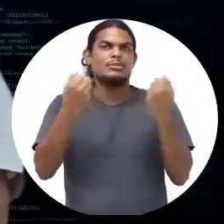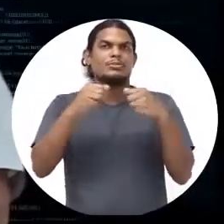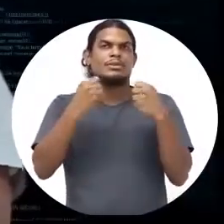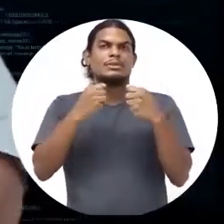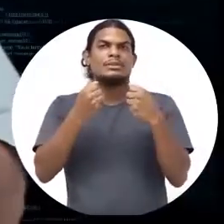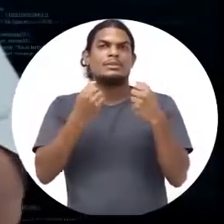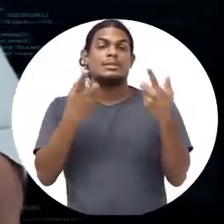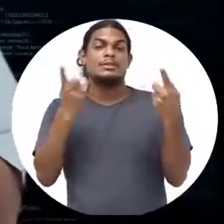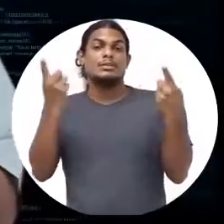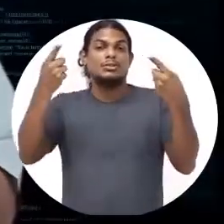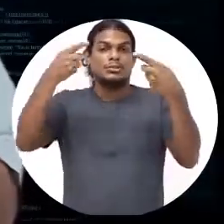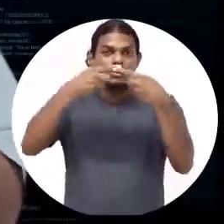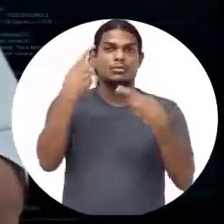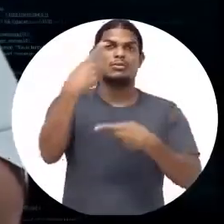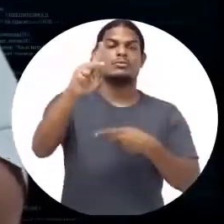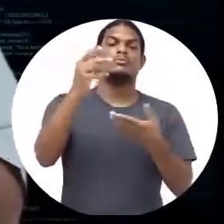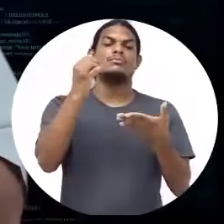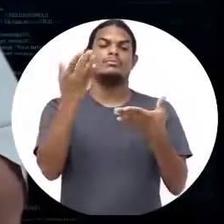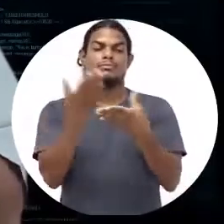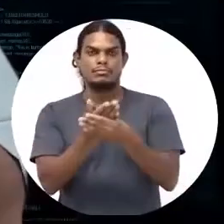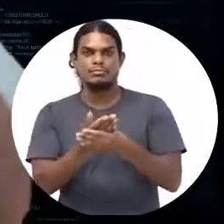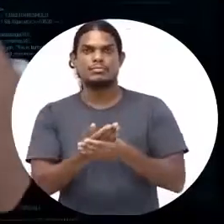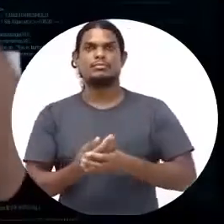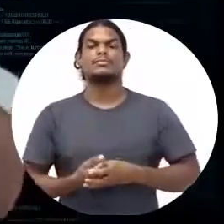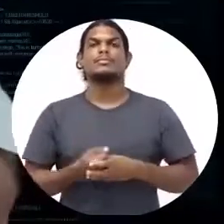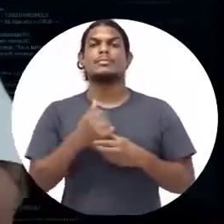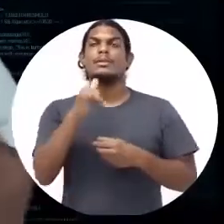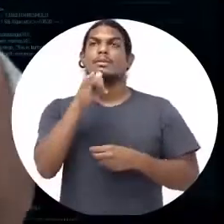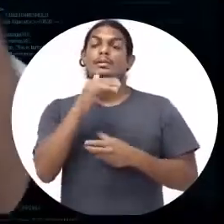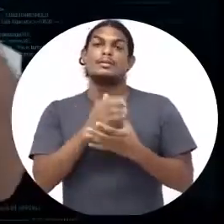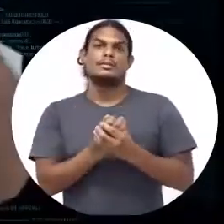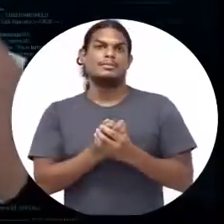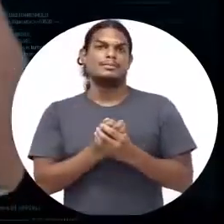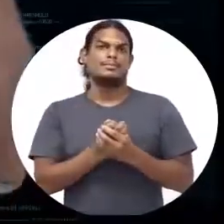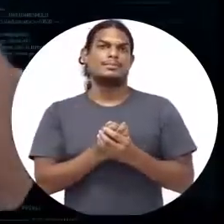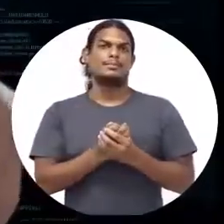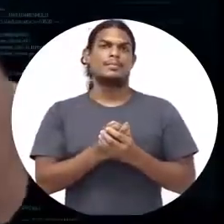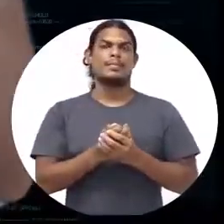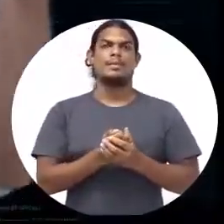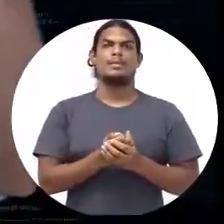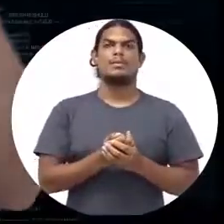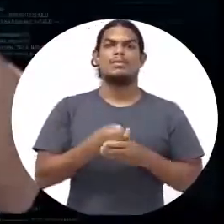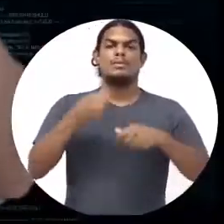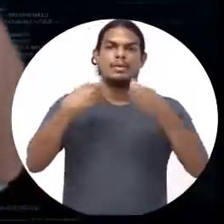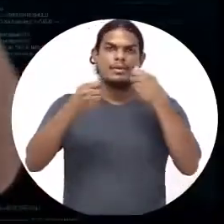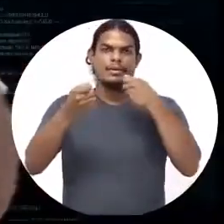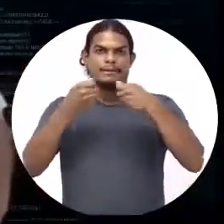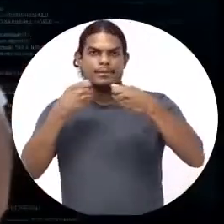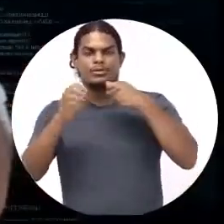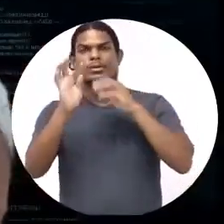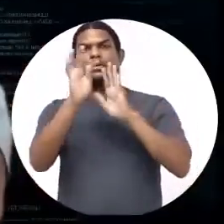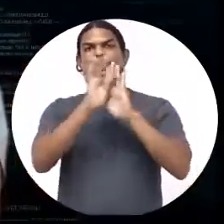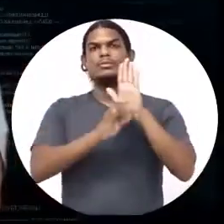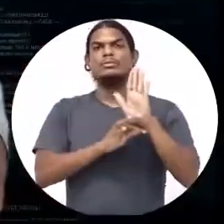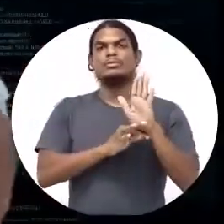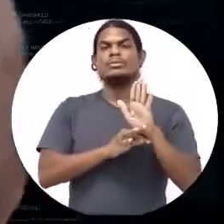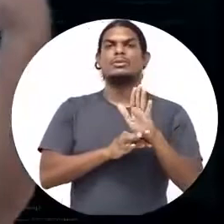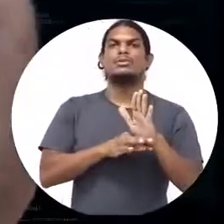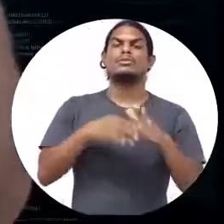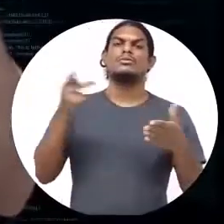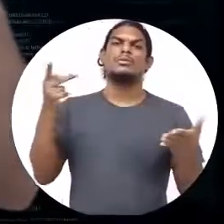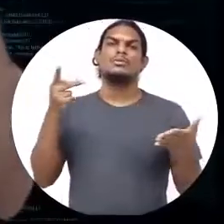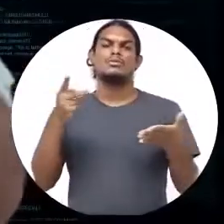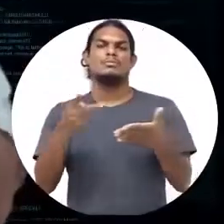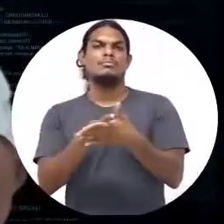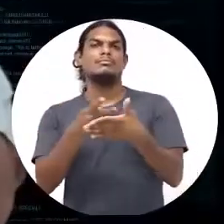você precisa, quando o seu texto fala, por exemplo, se fosse uma reportagem, você teria a descrição de um